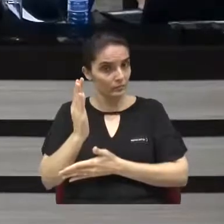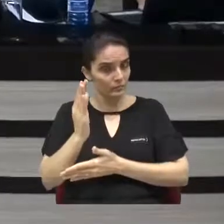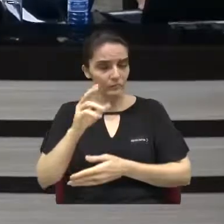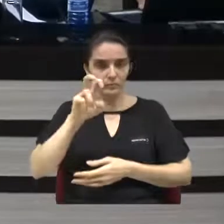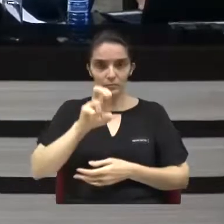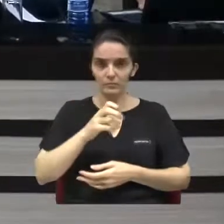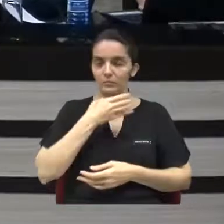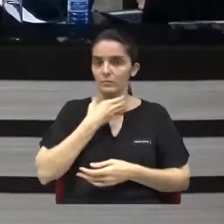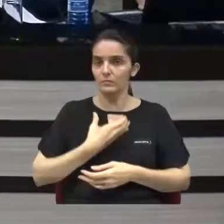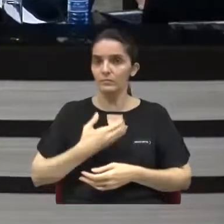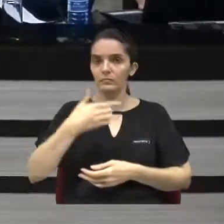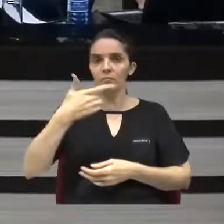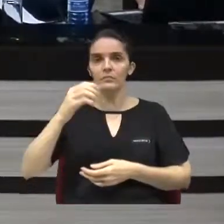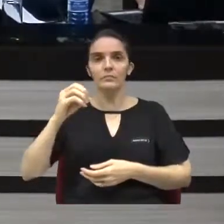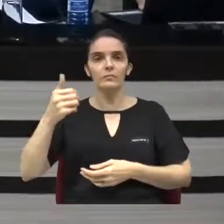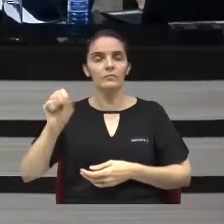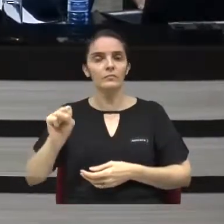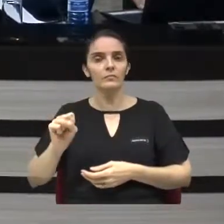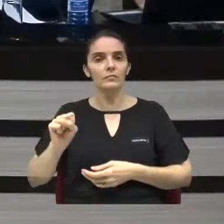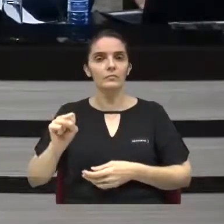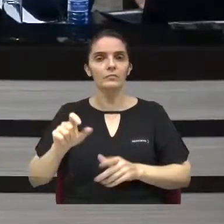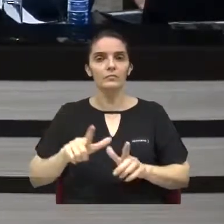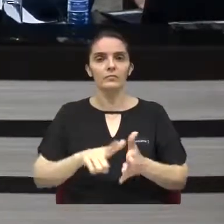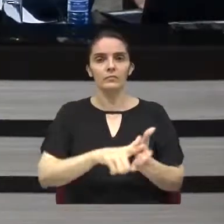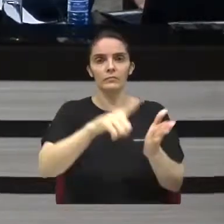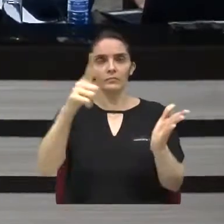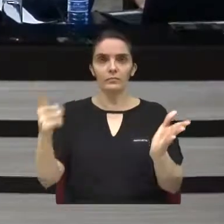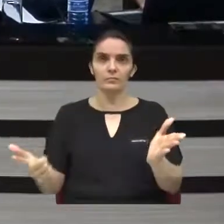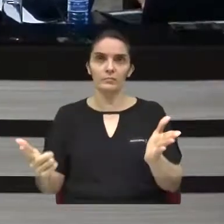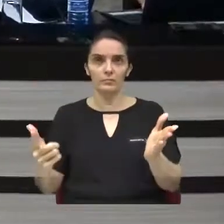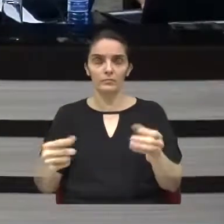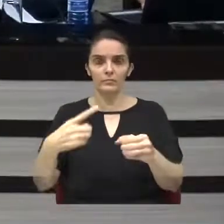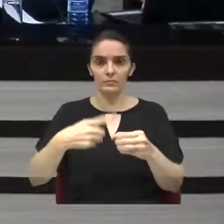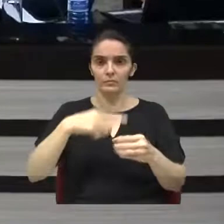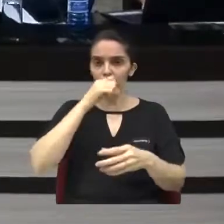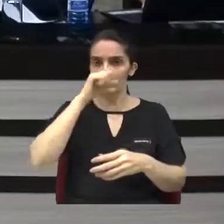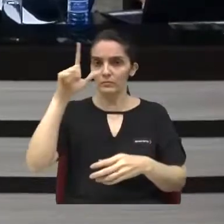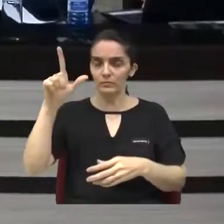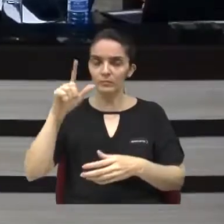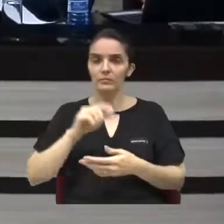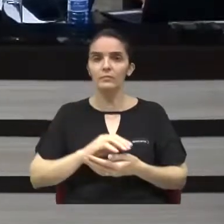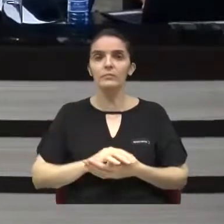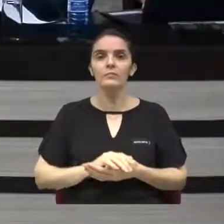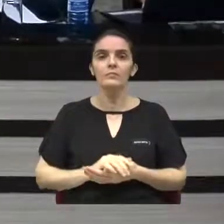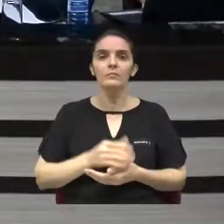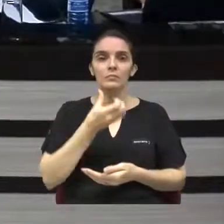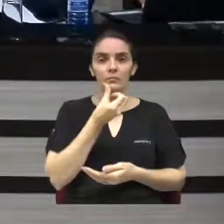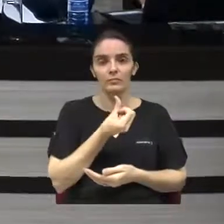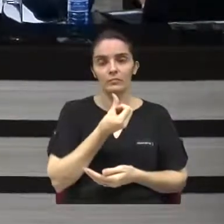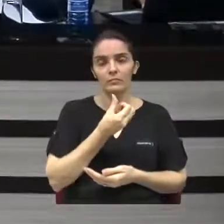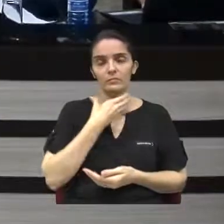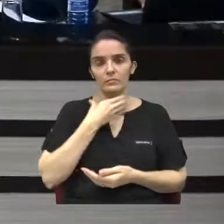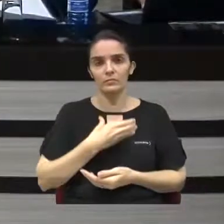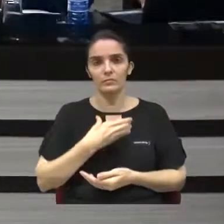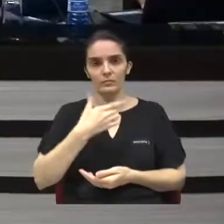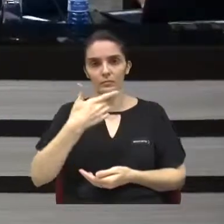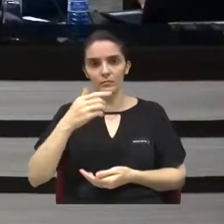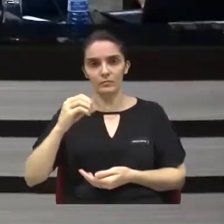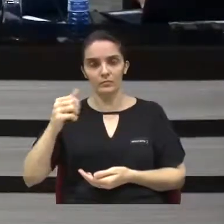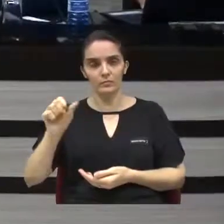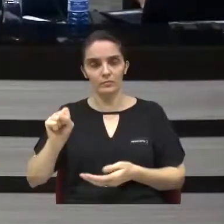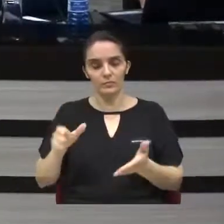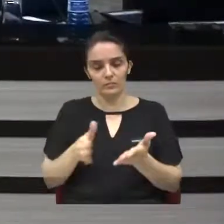de 2018, publicada no Diário Oficial do Município de Limeira, edição 6 de dezembro de 2018,